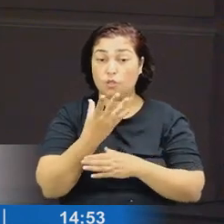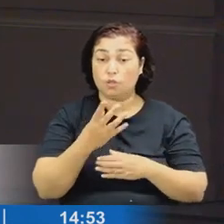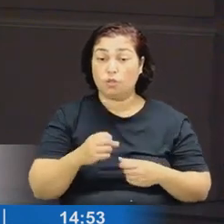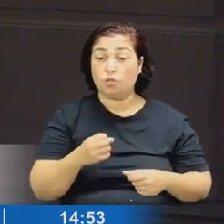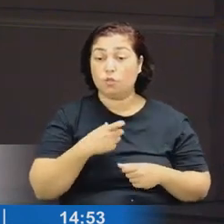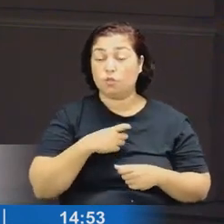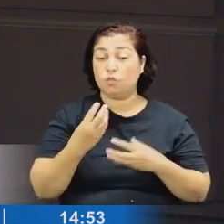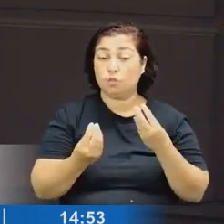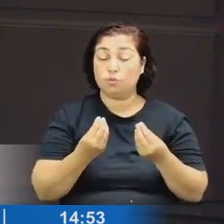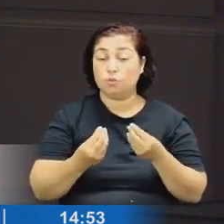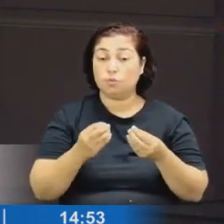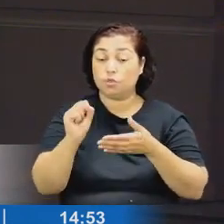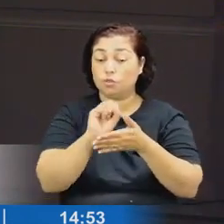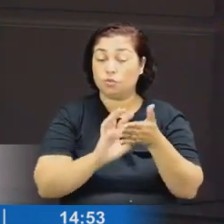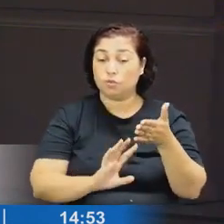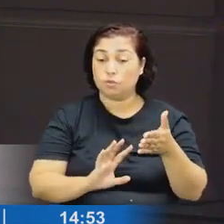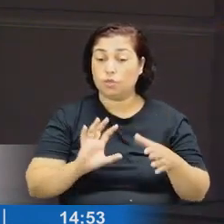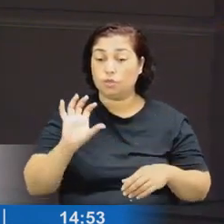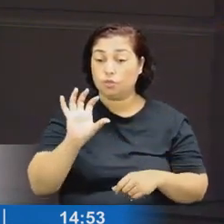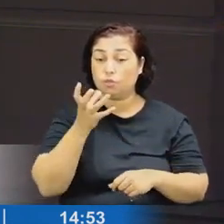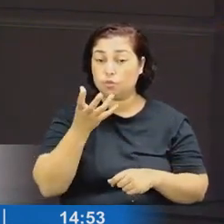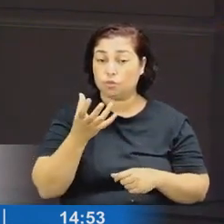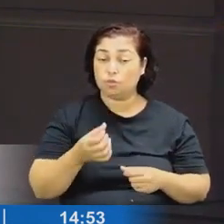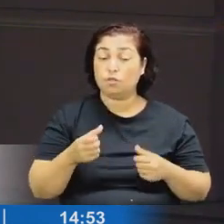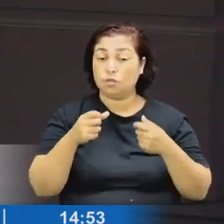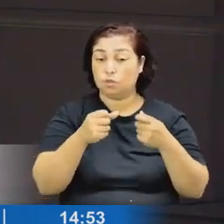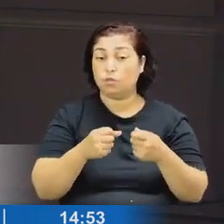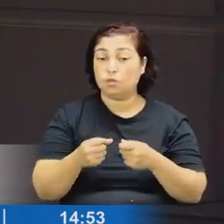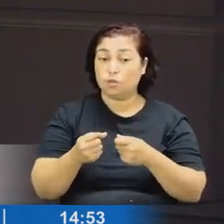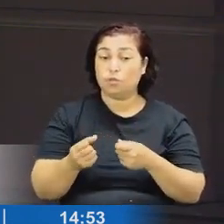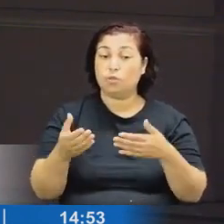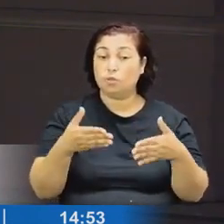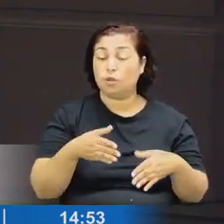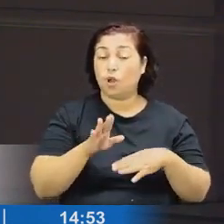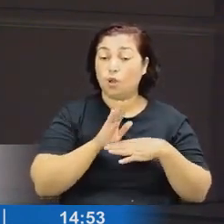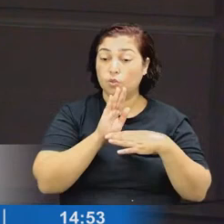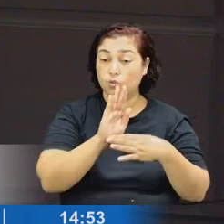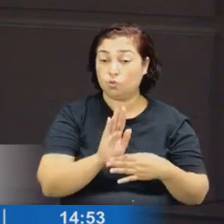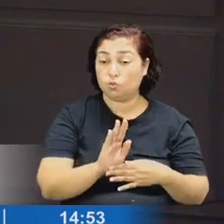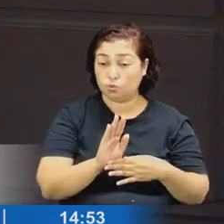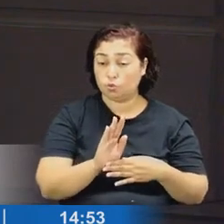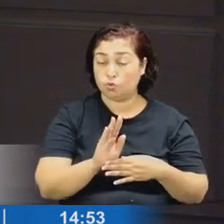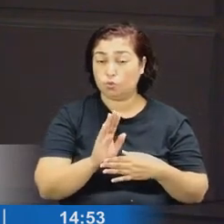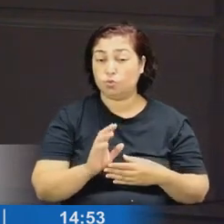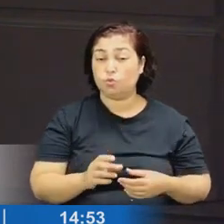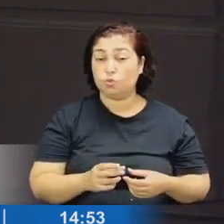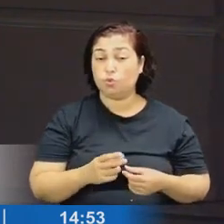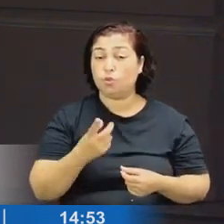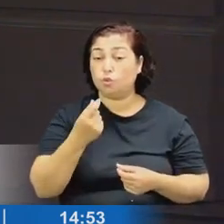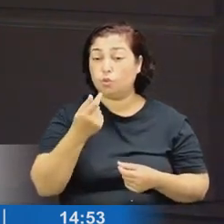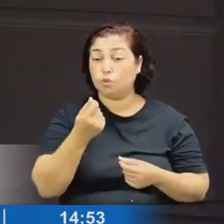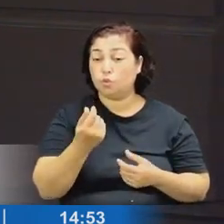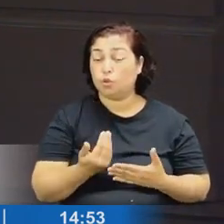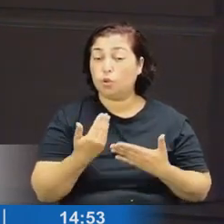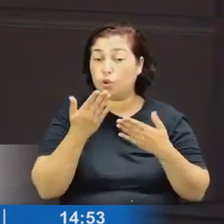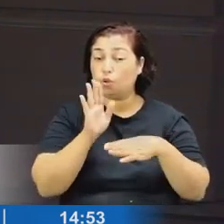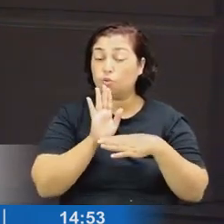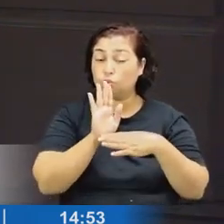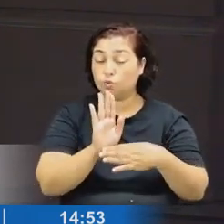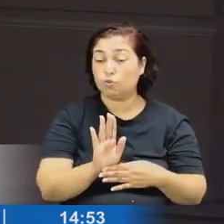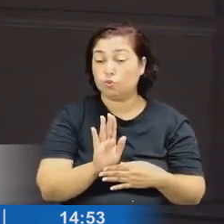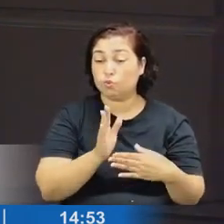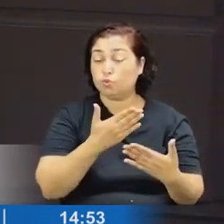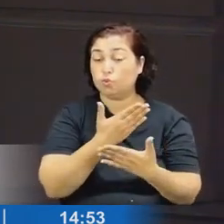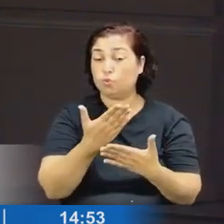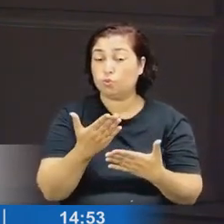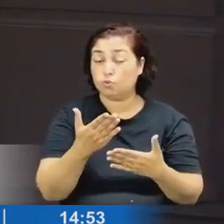tem um monte de atividade acontecendo inclusive pode ser colocado arrecadação ali para você pegar esse dinheiro e doar para o gabinete qualquer coisa tem